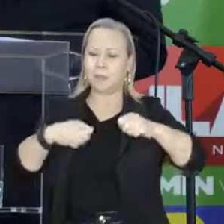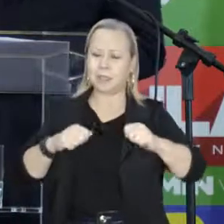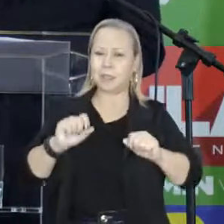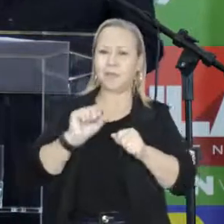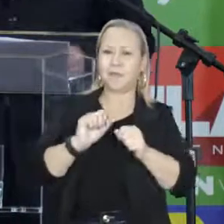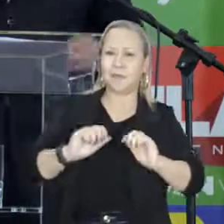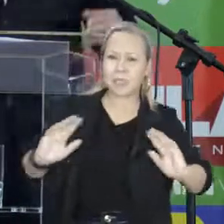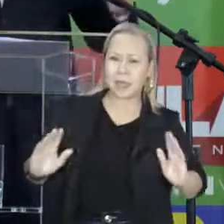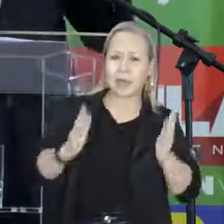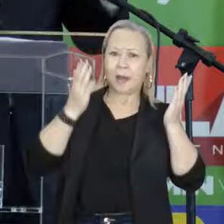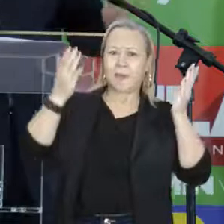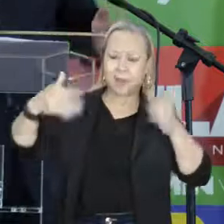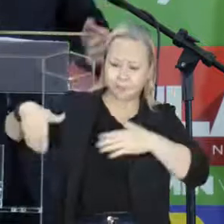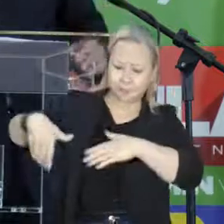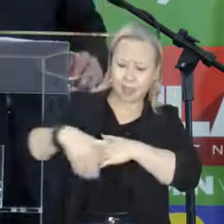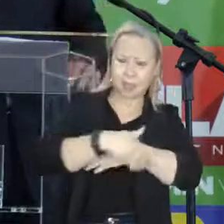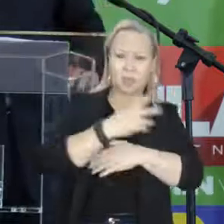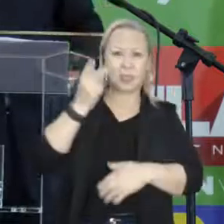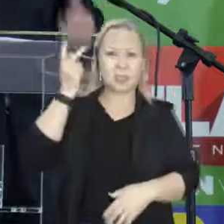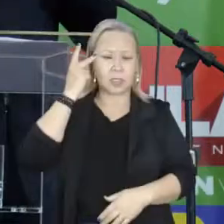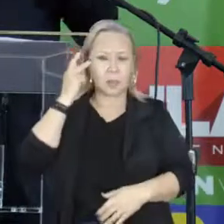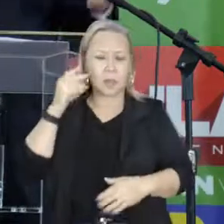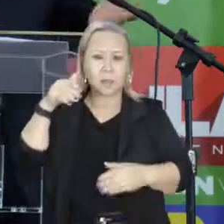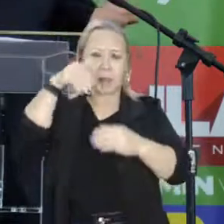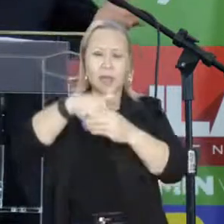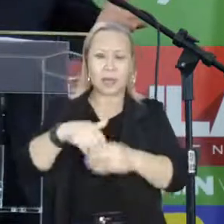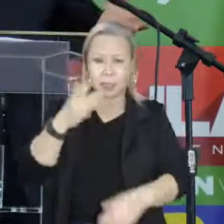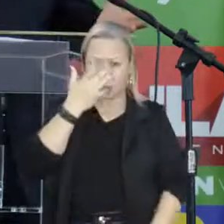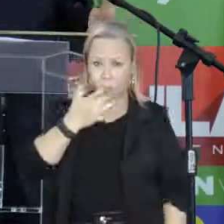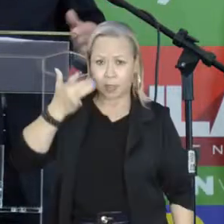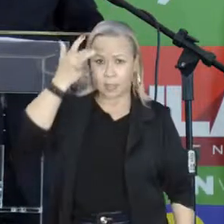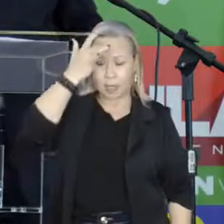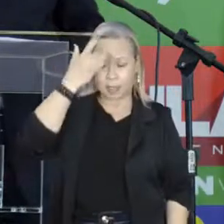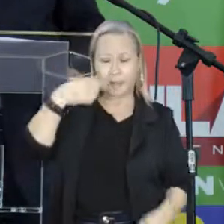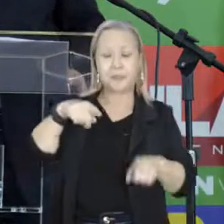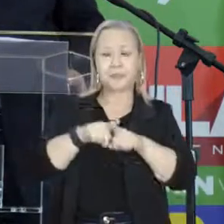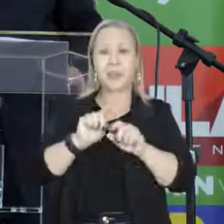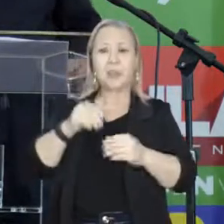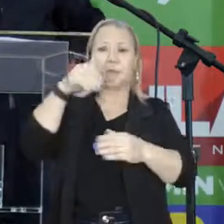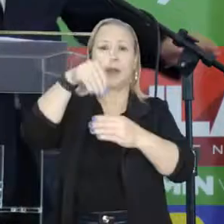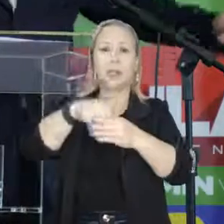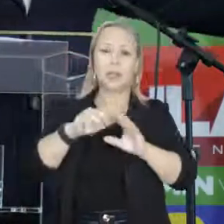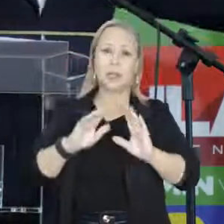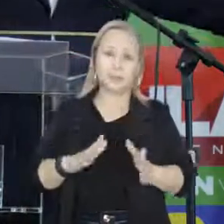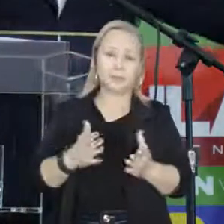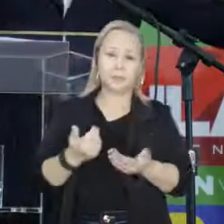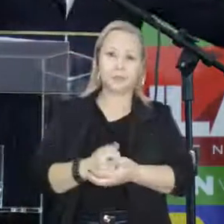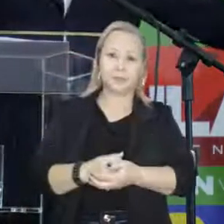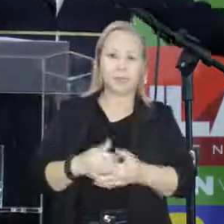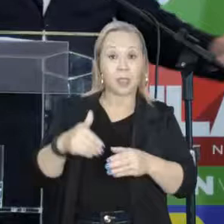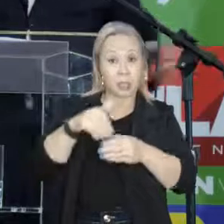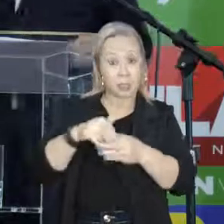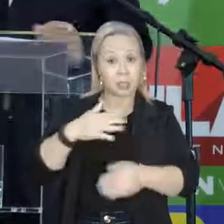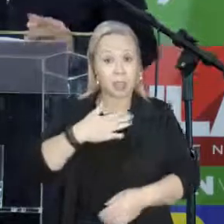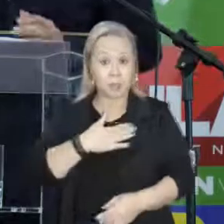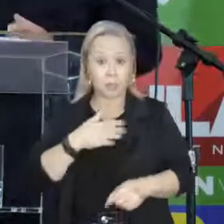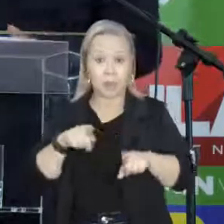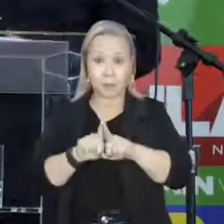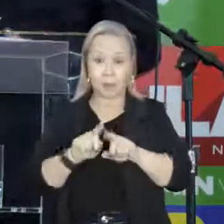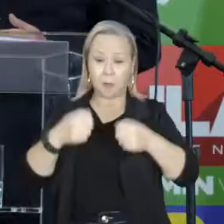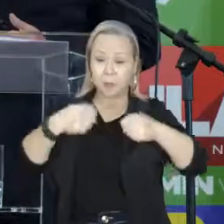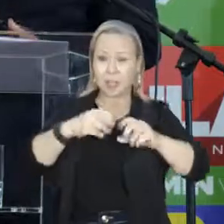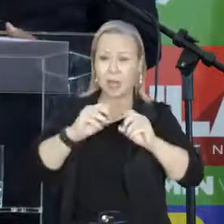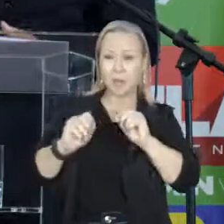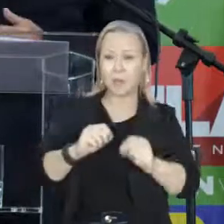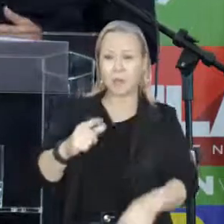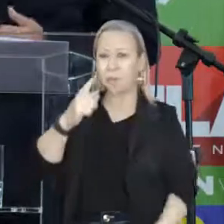para ajudar a eleger o Haddad, e também me eleger, obviamente. E aqui nós vamos precisar muito do Geraldo e da Simone